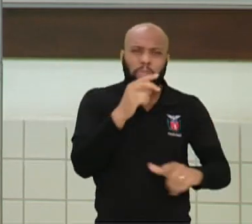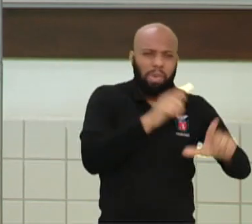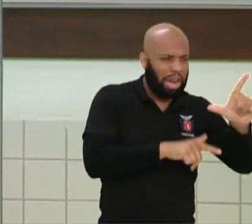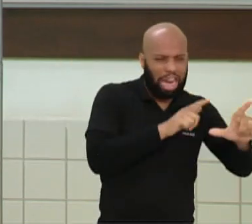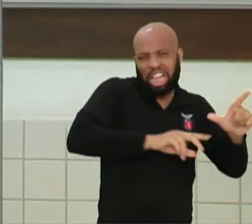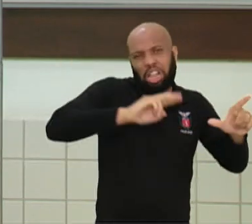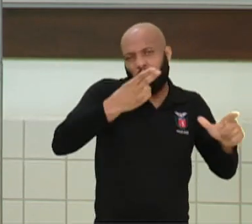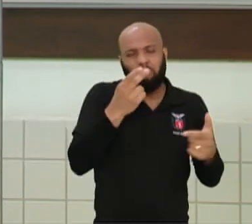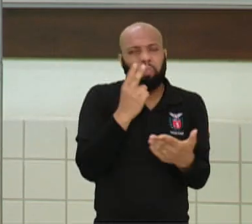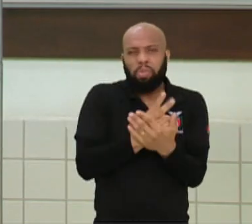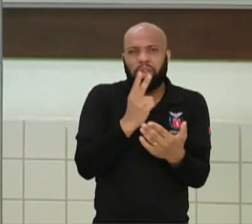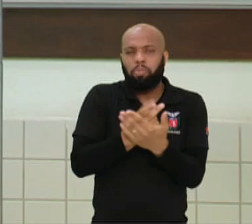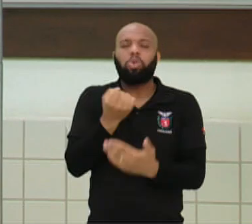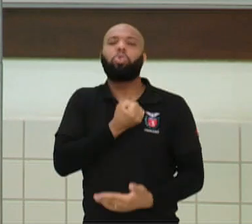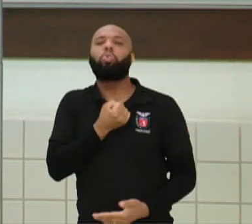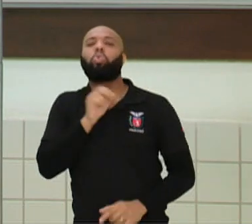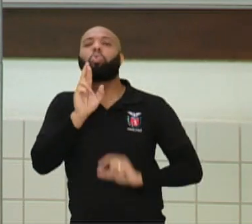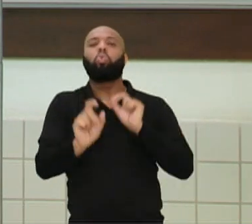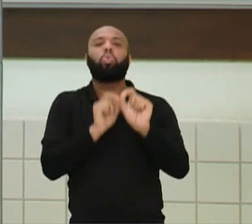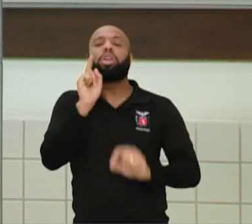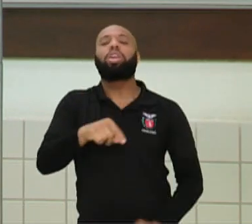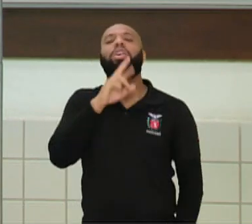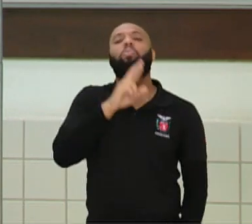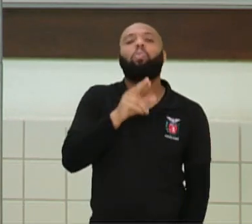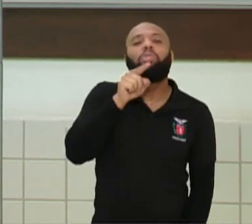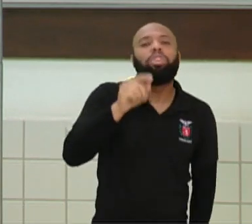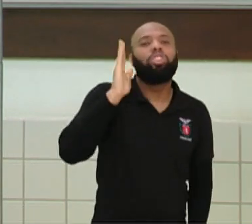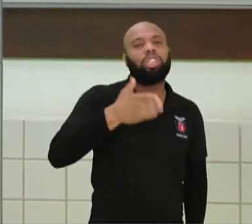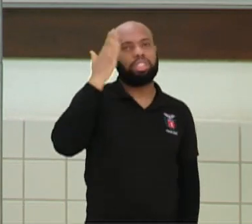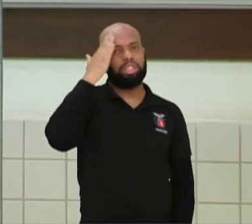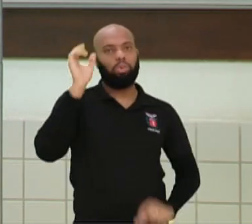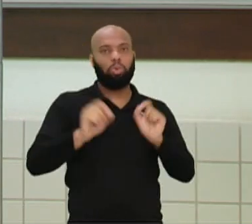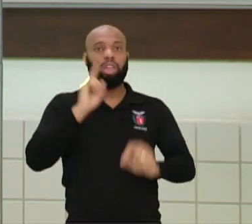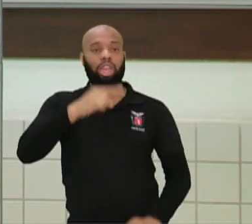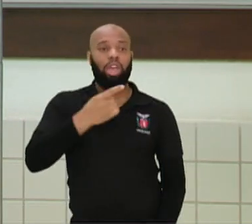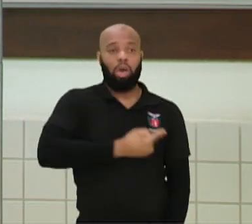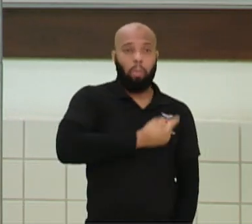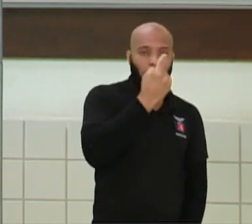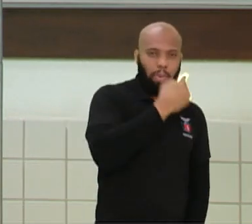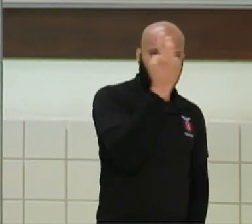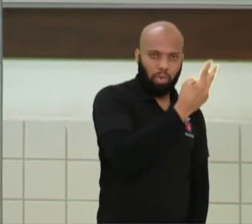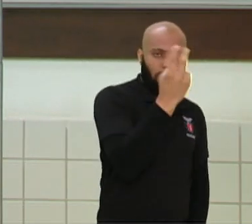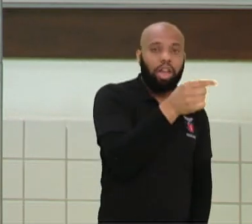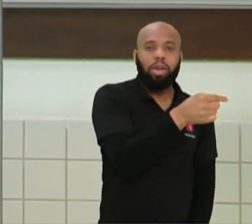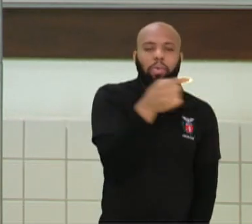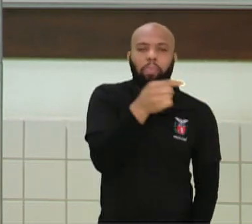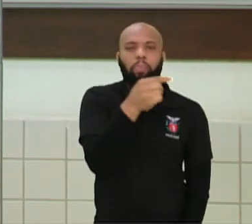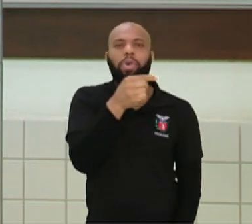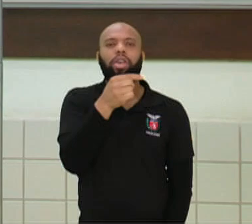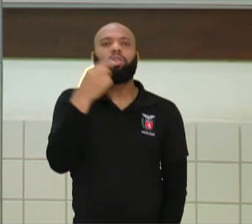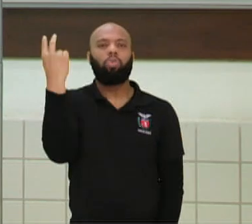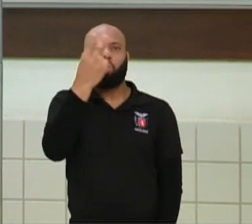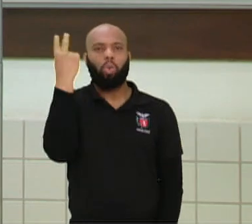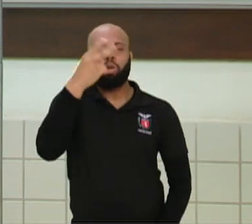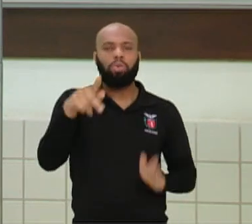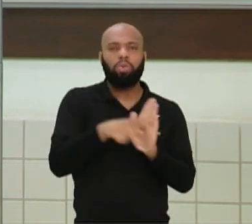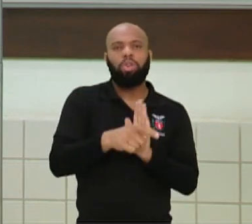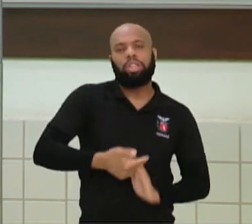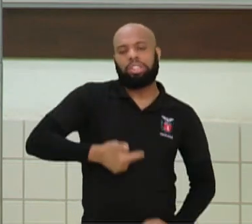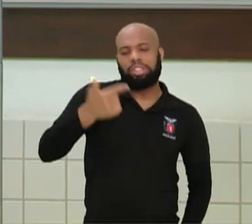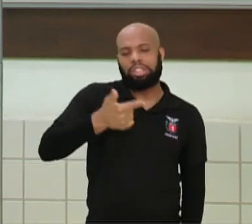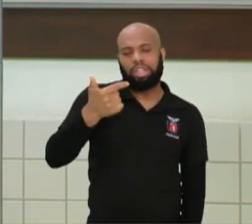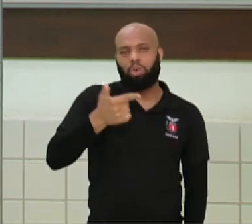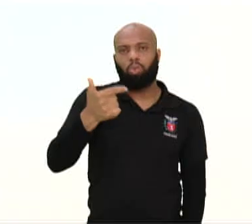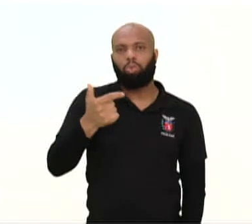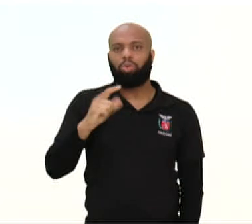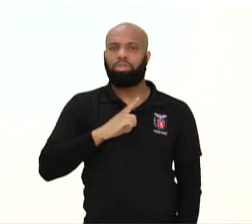É um resultado conhecido, um resultado notável. É o quadrado do primeiro menos o quadrado do segundo termo, que é